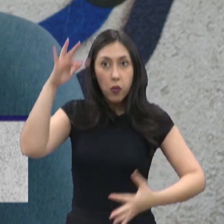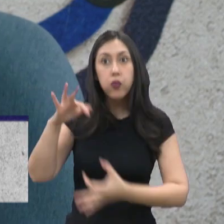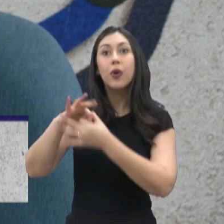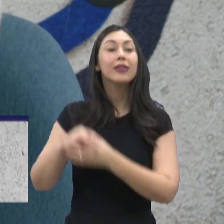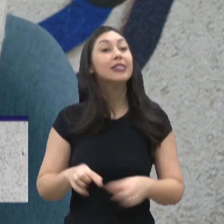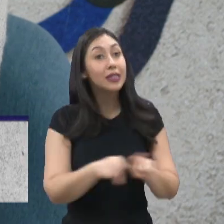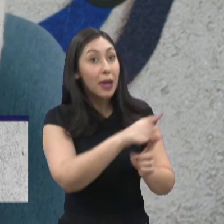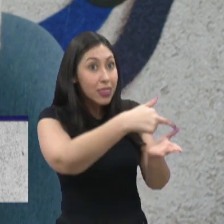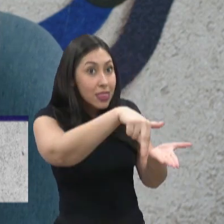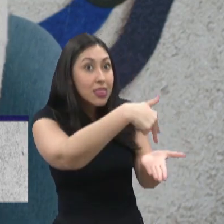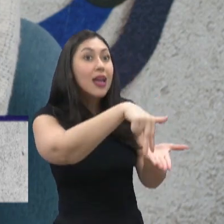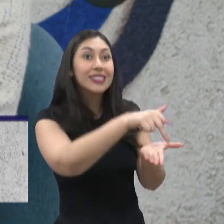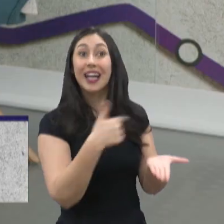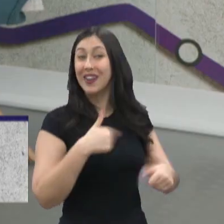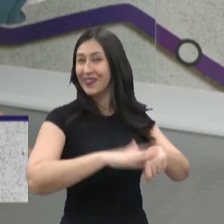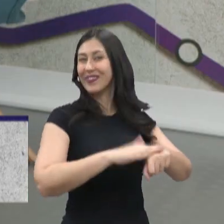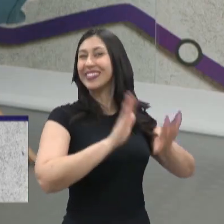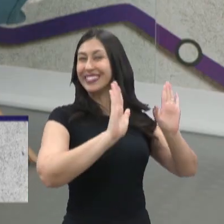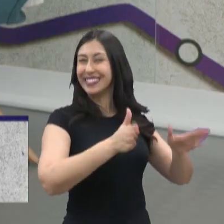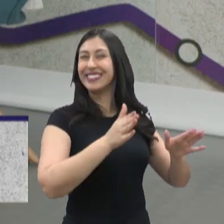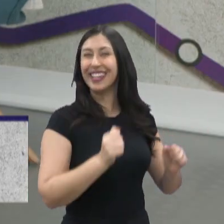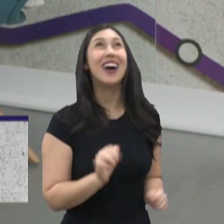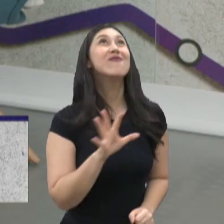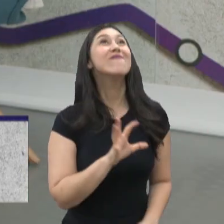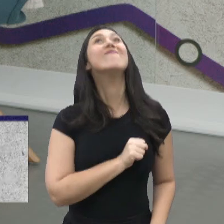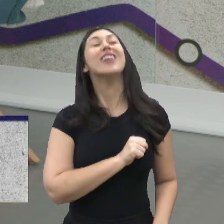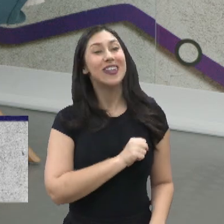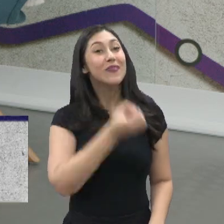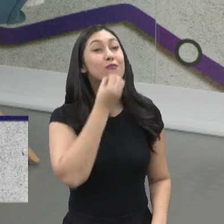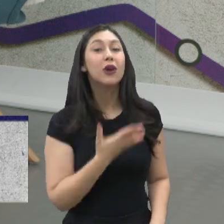né? De dança eu também, fiz. A dança. Eu adorei, foi dança muito bom.